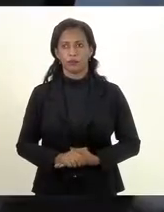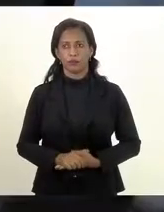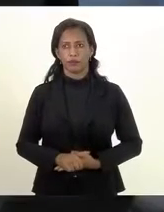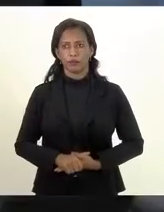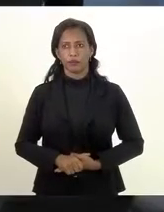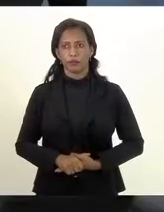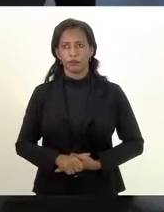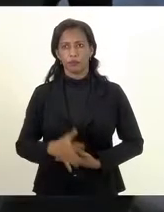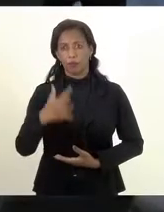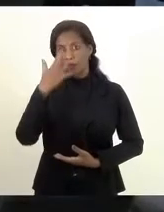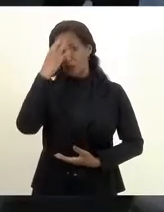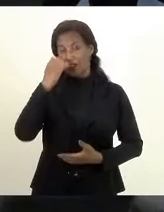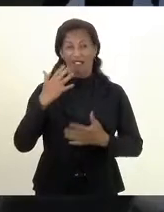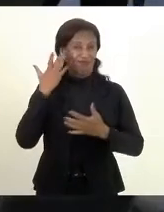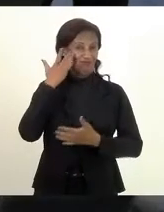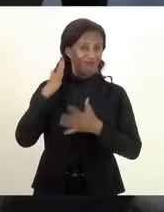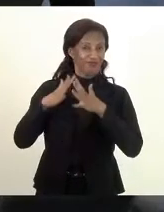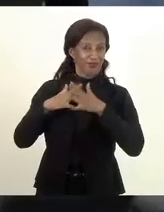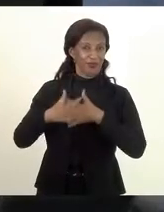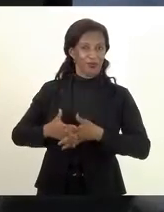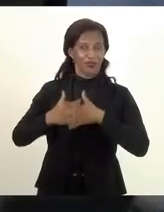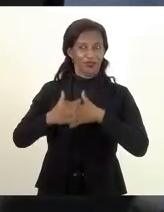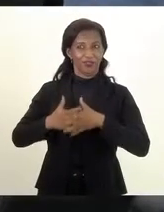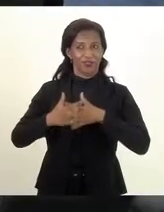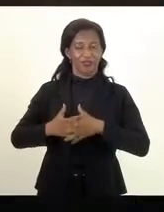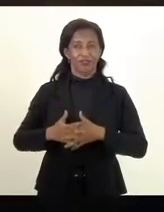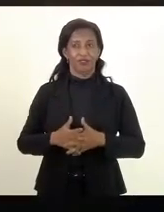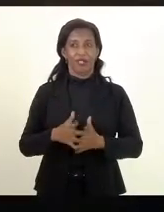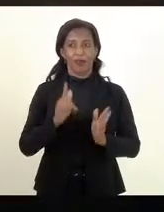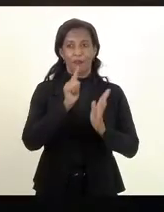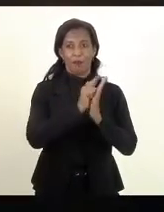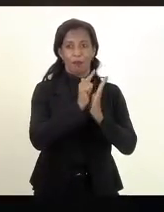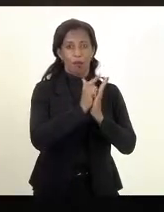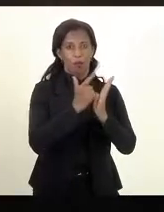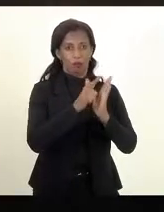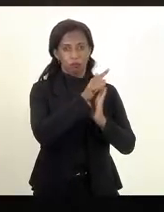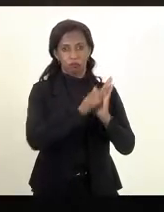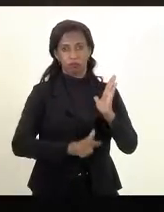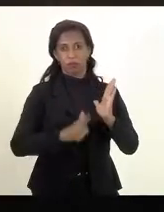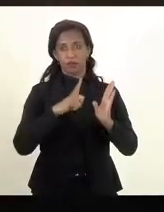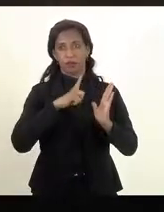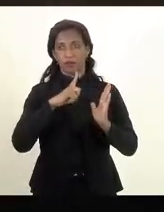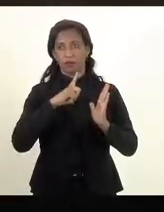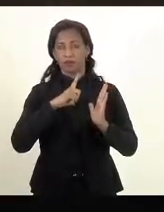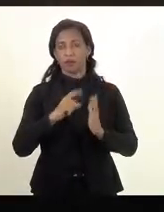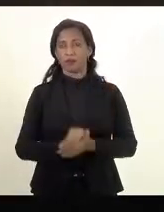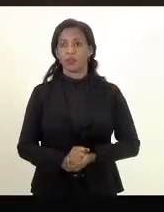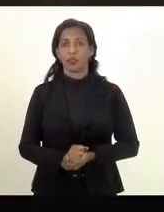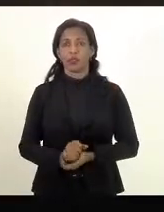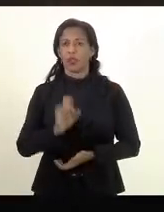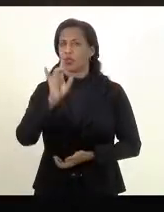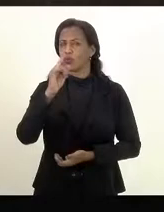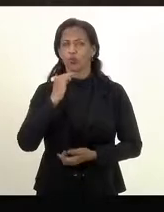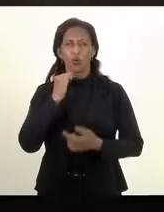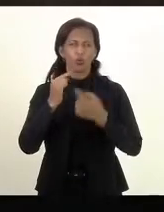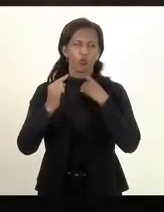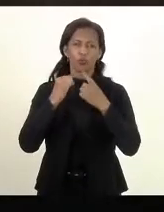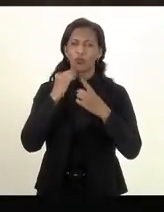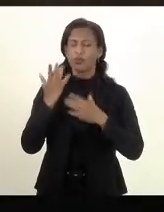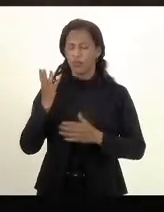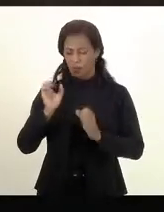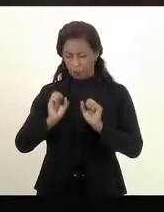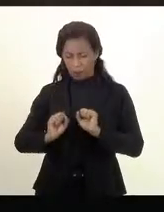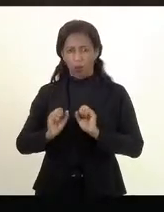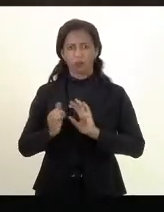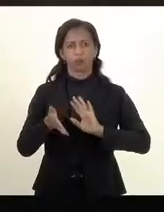Não sei se eu estou fazendo confusão, porque as pautas que eu tenho impressas aqui, mas só para tirar uma... Eu posso dar o parecer, eu conheço o